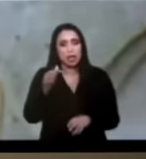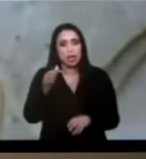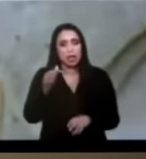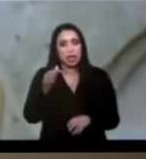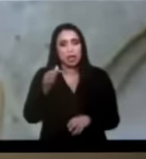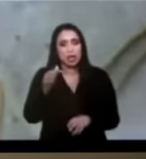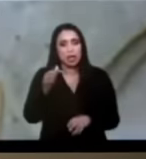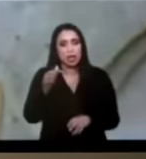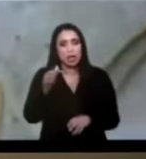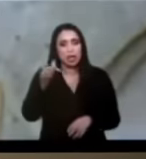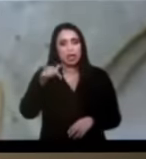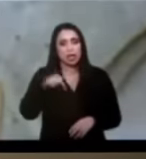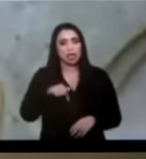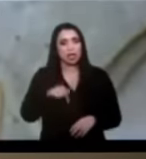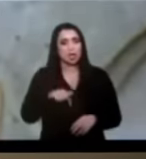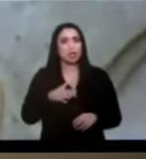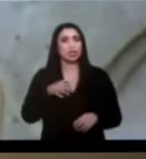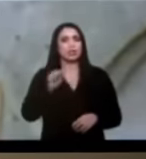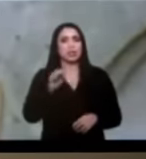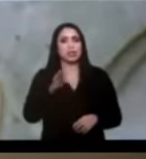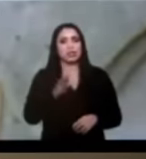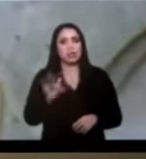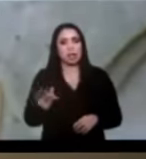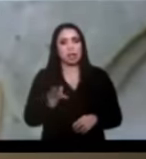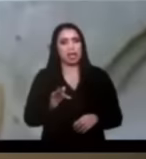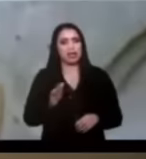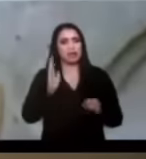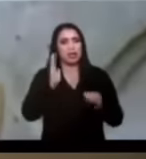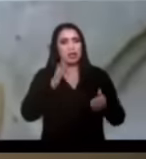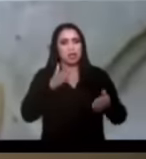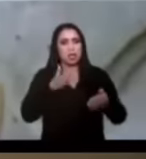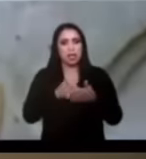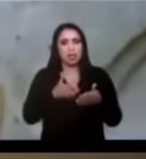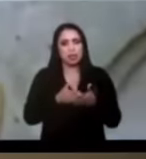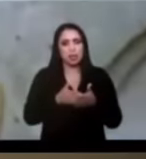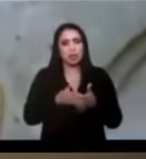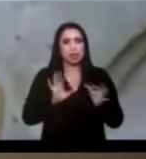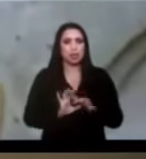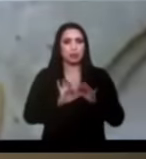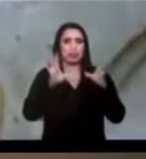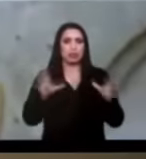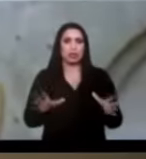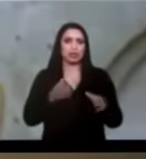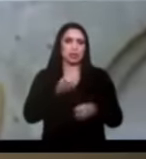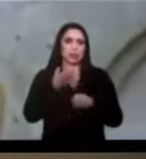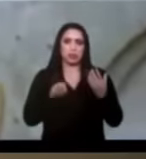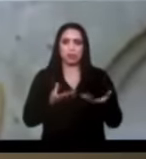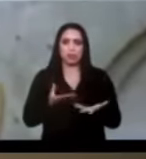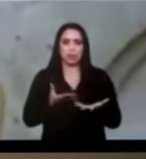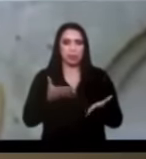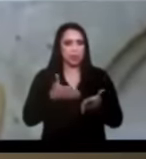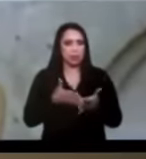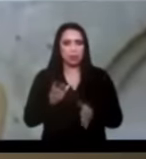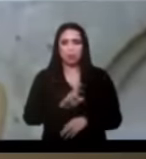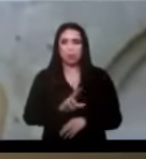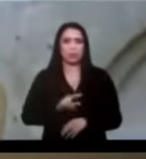a lei já existe liberdade de expressão nós reafirmamos o nosso compromisso com a liberdade de expressão que no entanto não